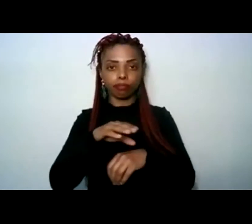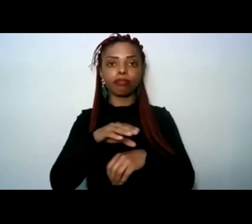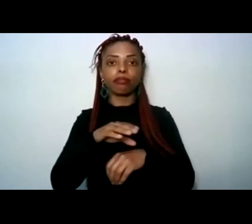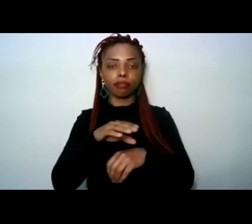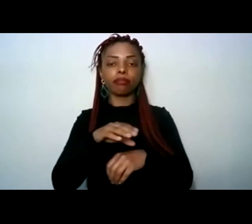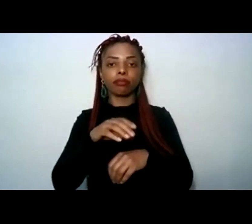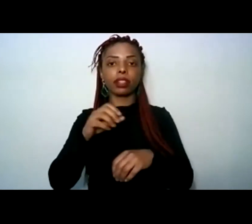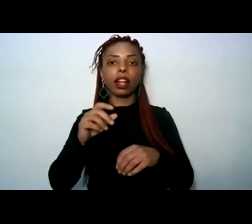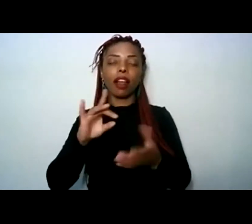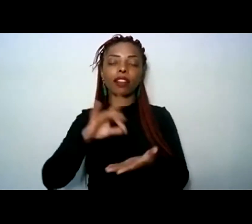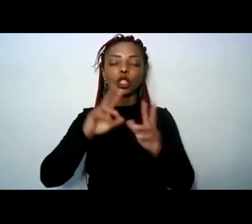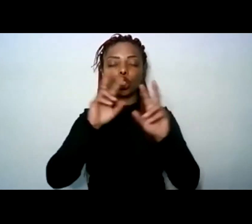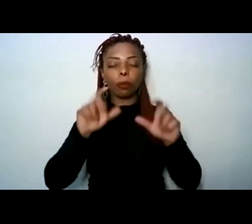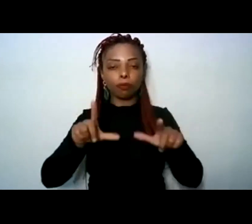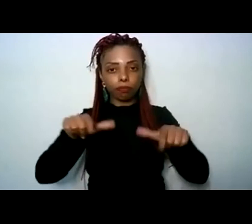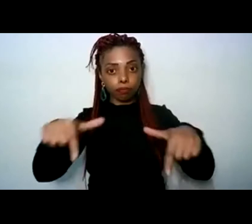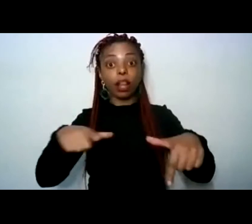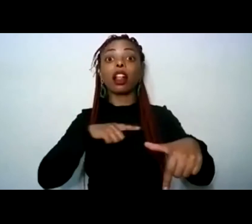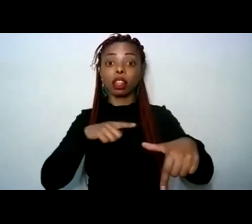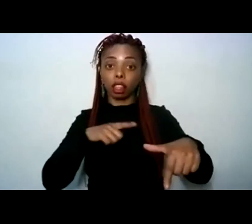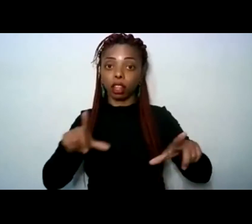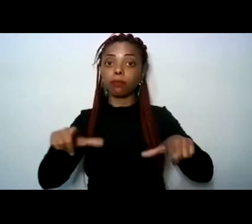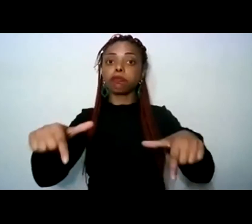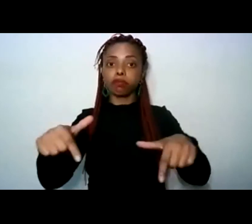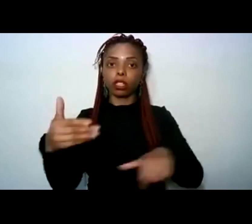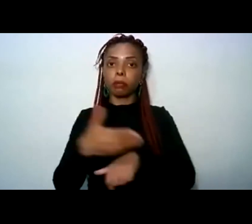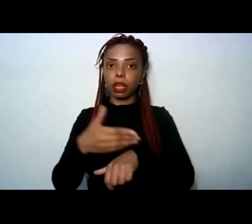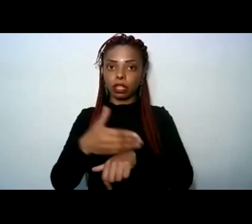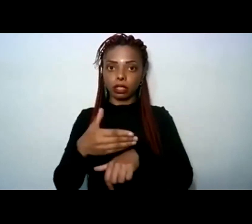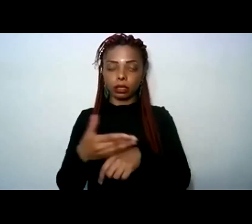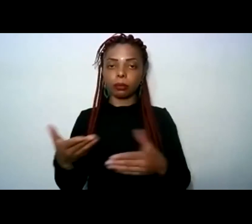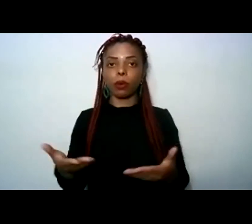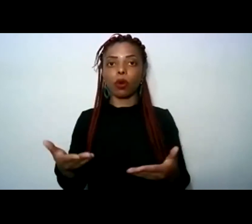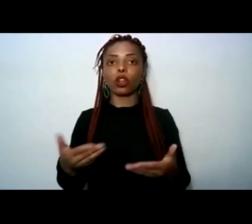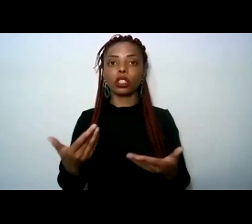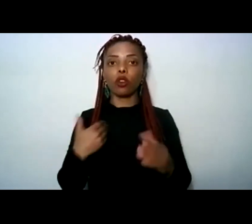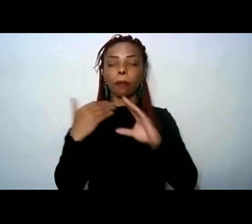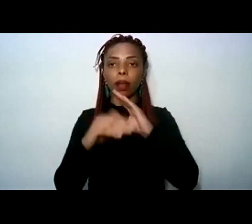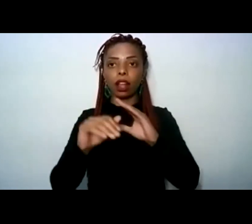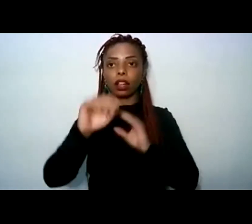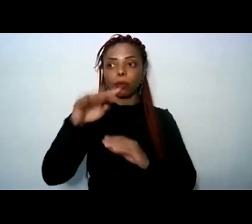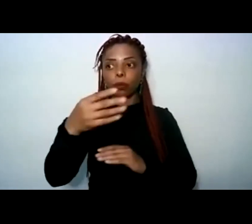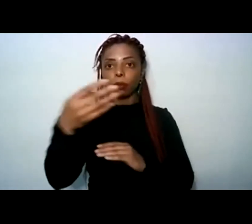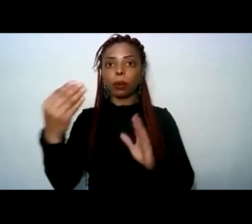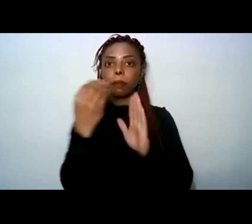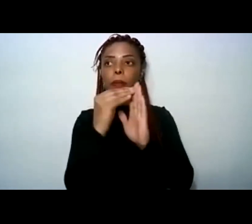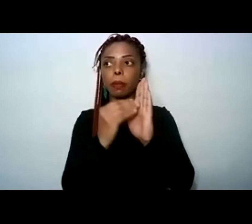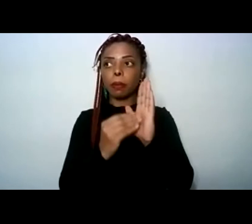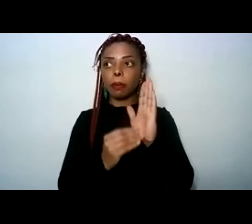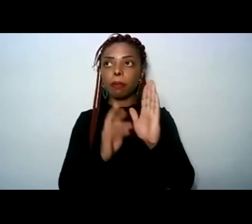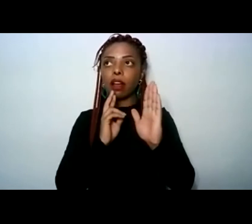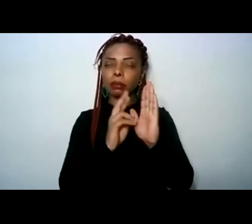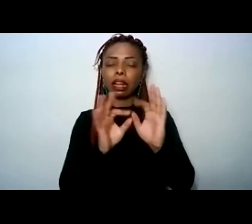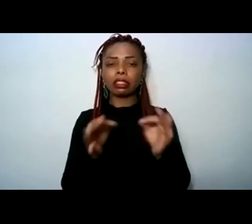certificado. A gente emite o certificado de participação dessa atividade. Eu vou encaminhar um formulário, vocês preencham, um formulário simples, e a gente